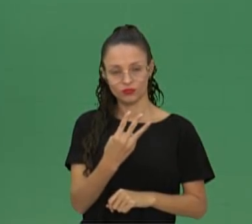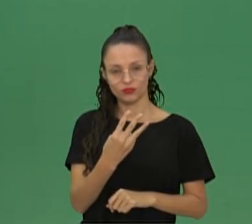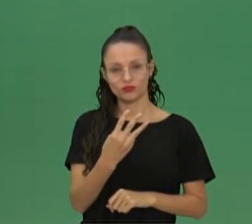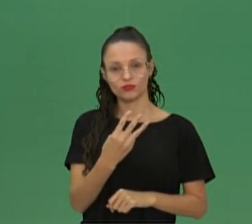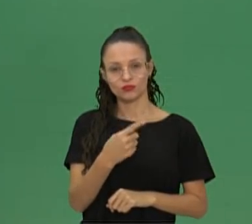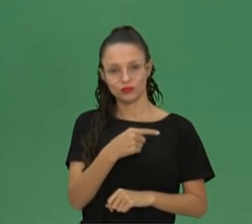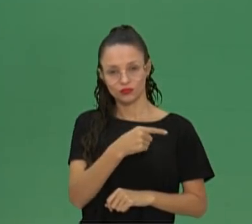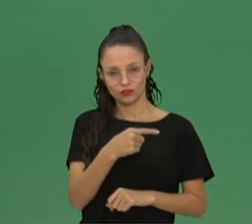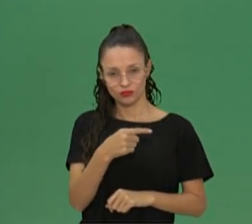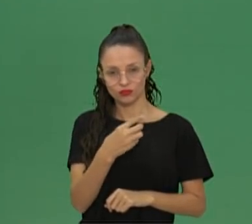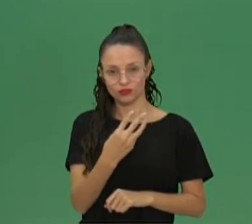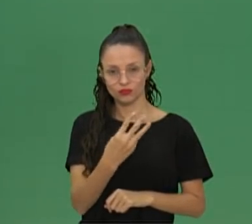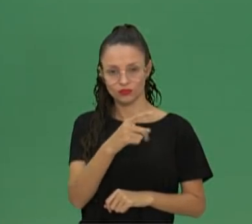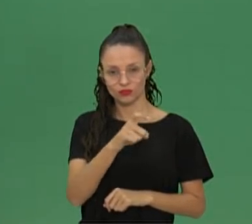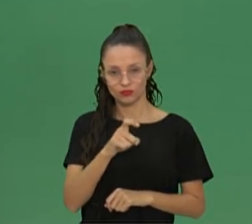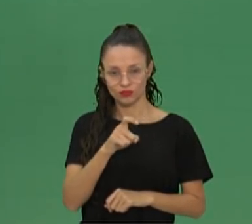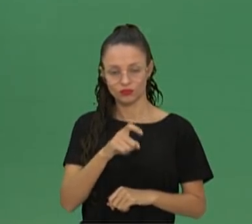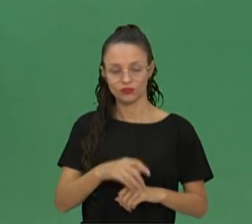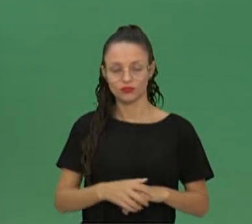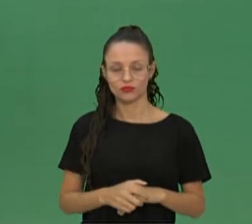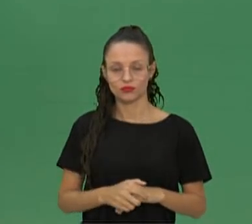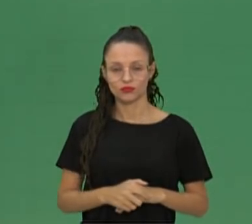Então, vai ficar menos 3x.